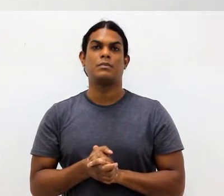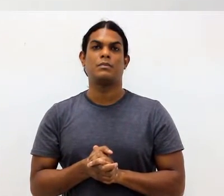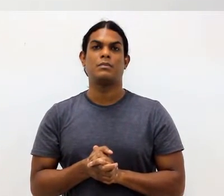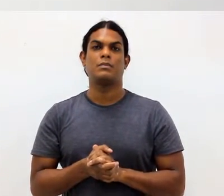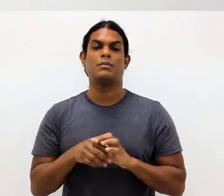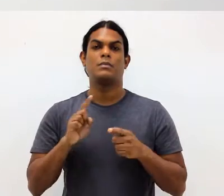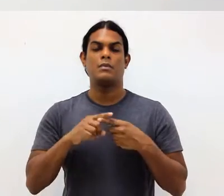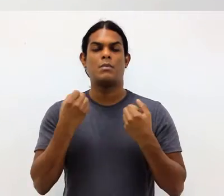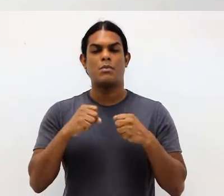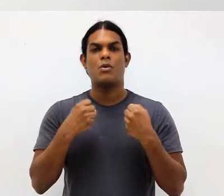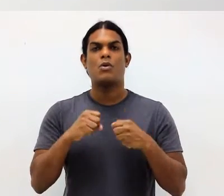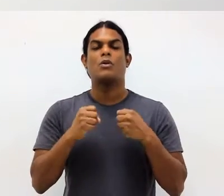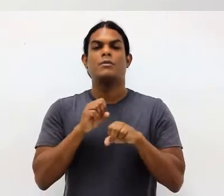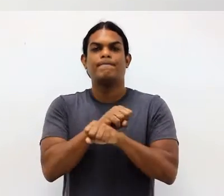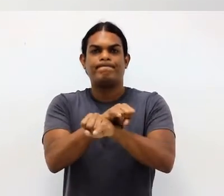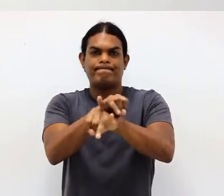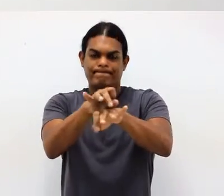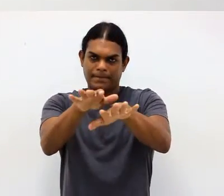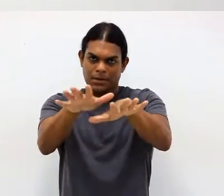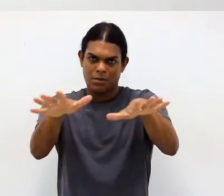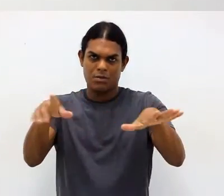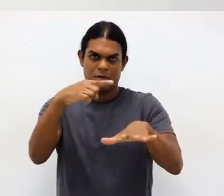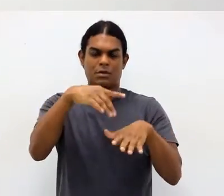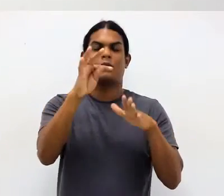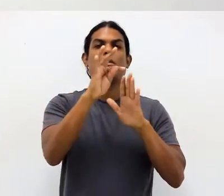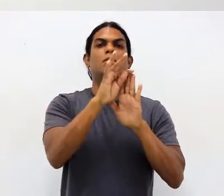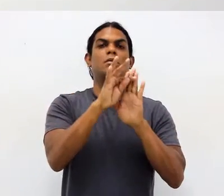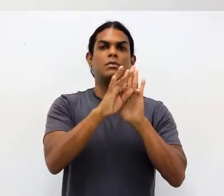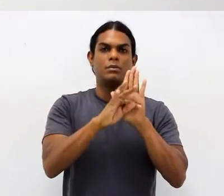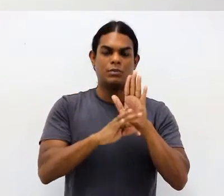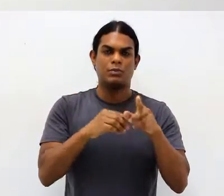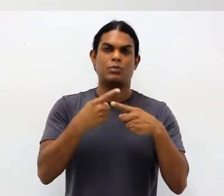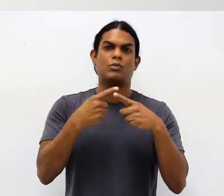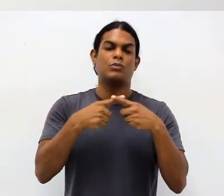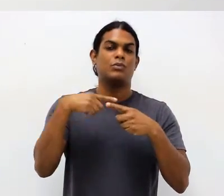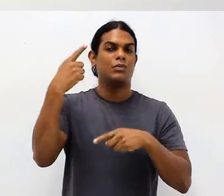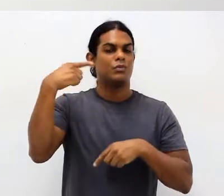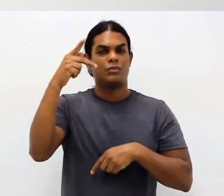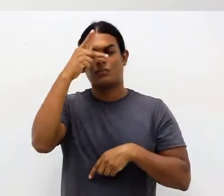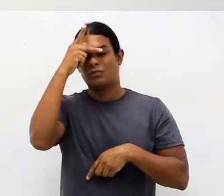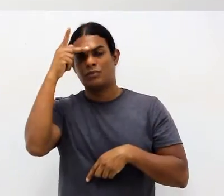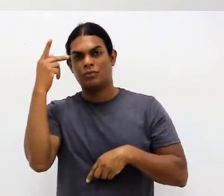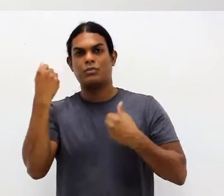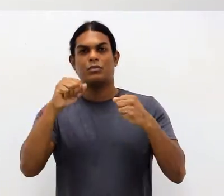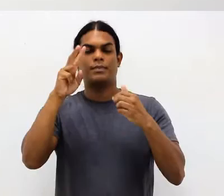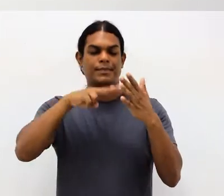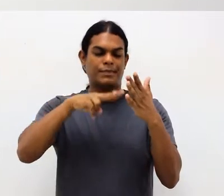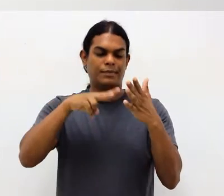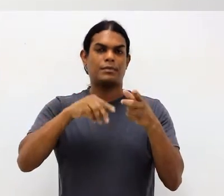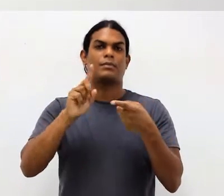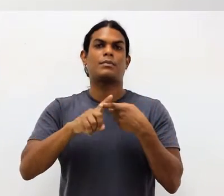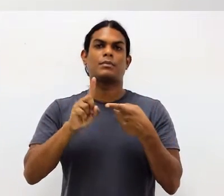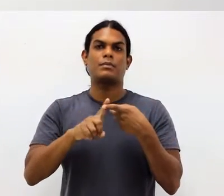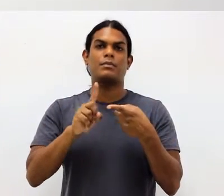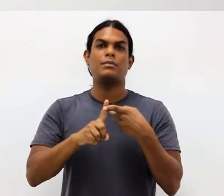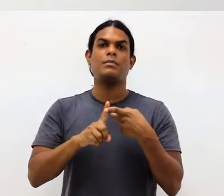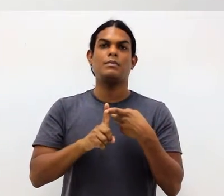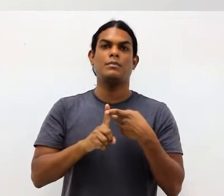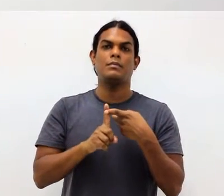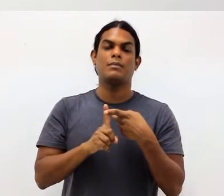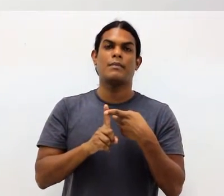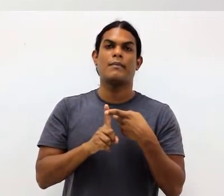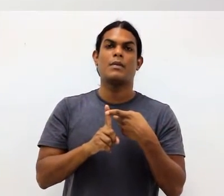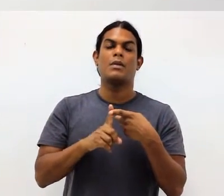gente vai ter as possibilidades de compartilhamento, isso não vai ficar parado, estanque, alguém vai poder socializar e compartilhar aquilo. E